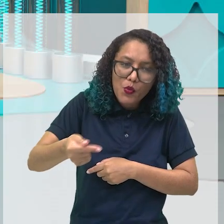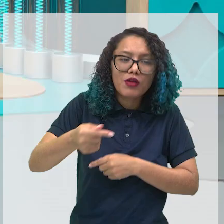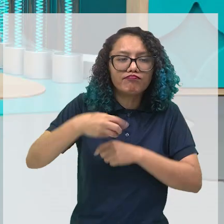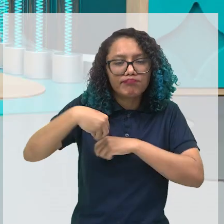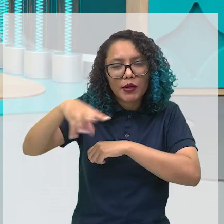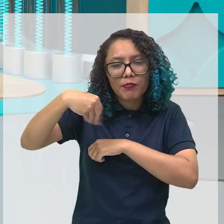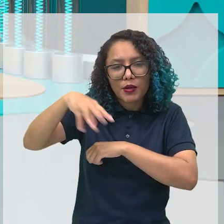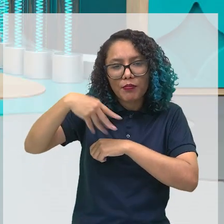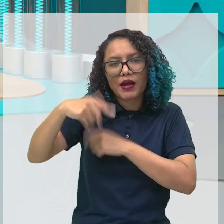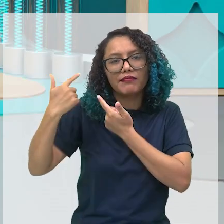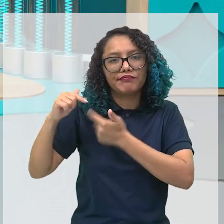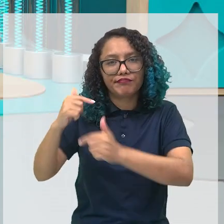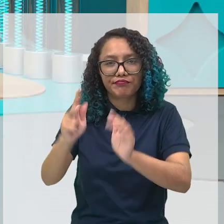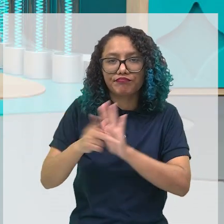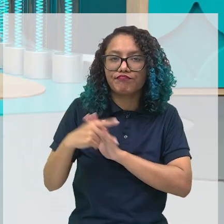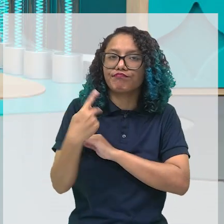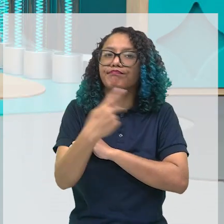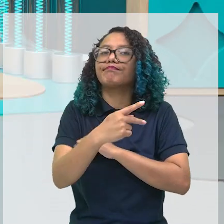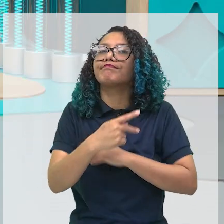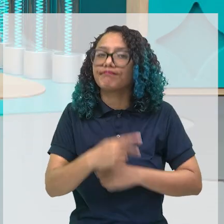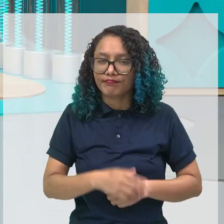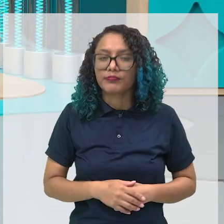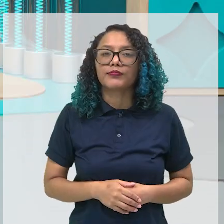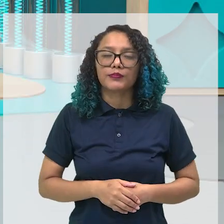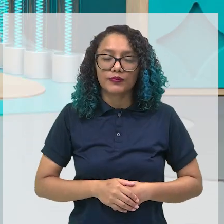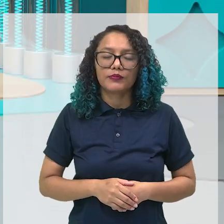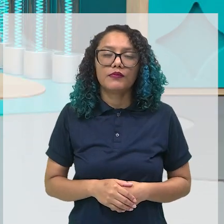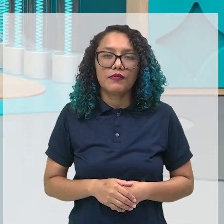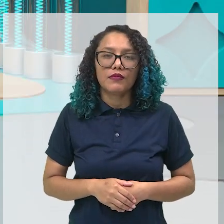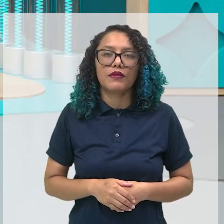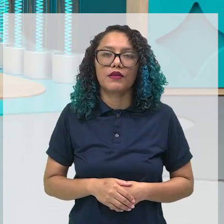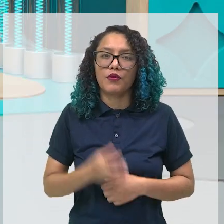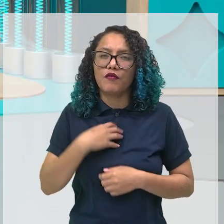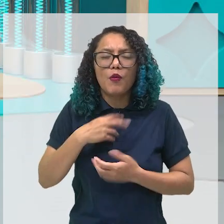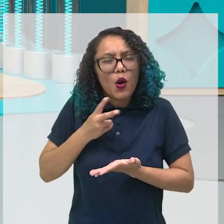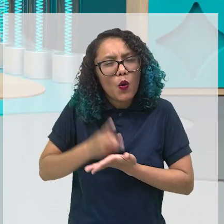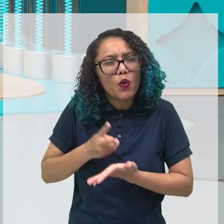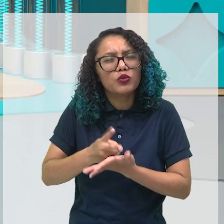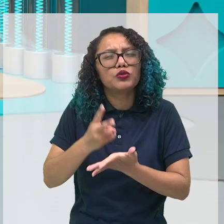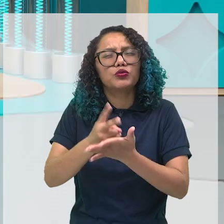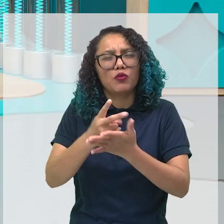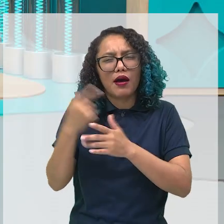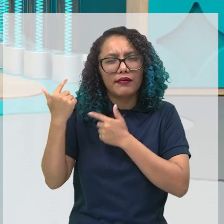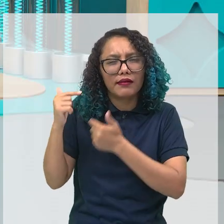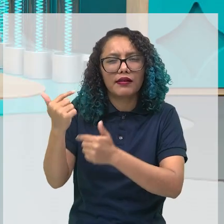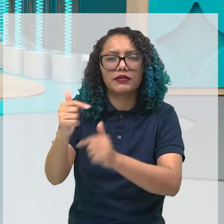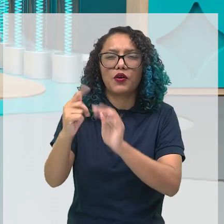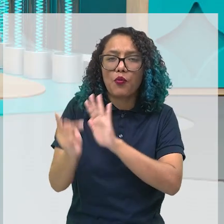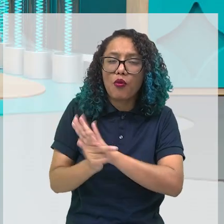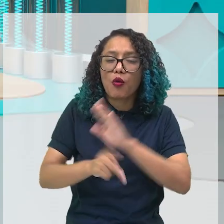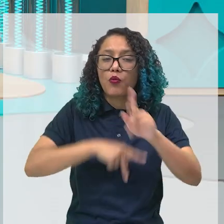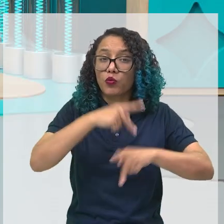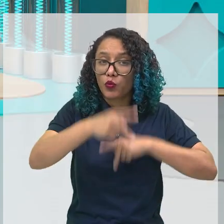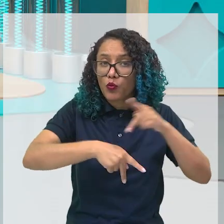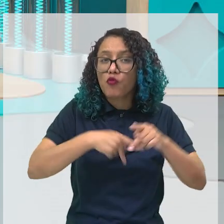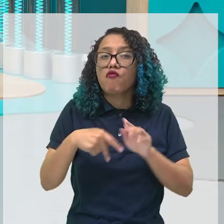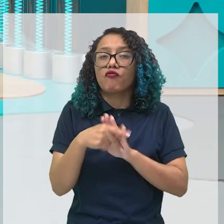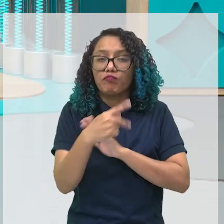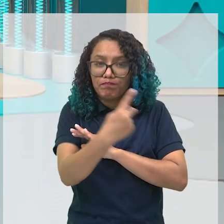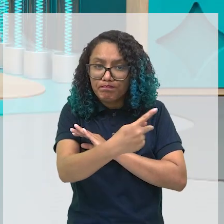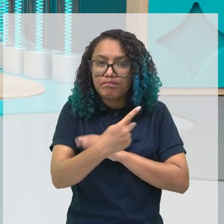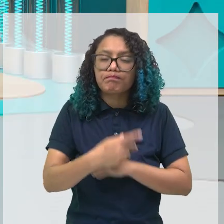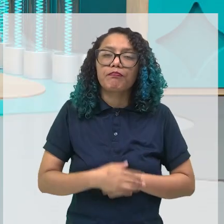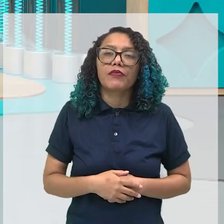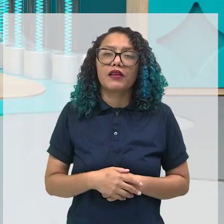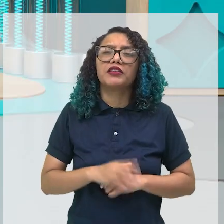aí de tradições, né? Então é uma forma que eles têm de manter viva a tradição do seu povo, e lá eles